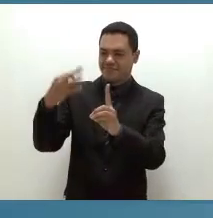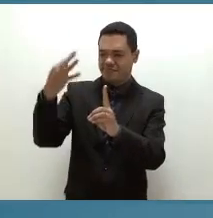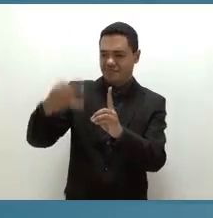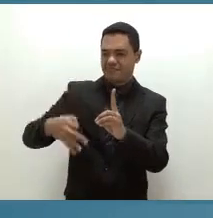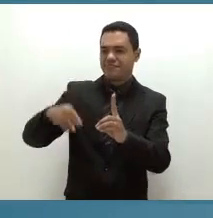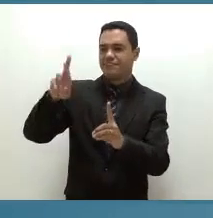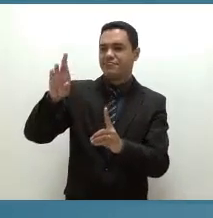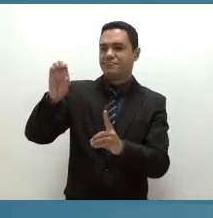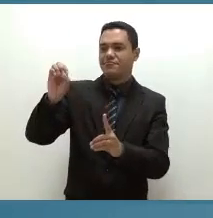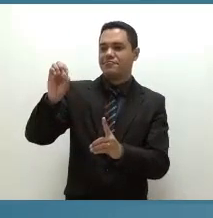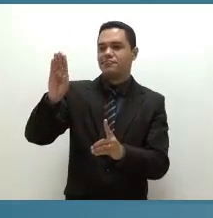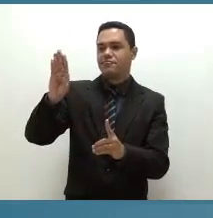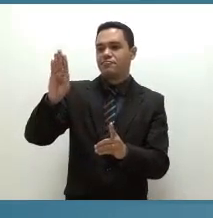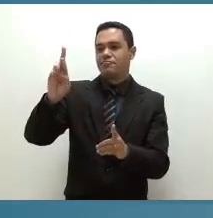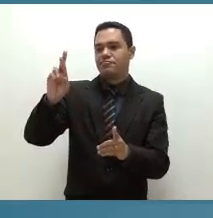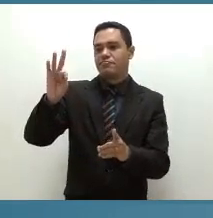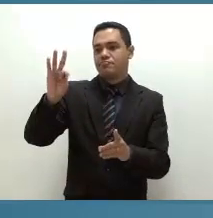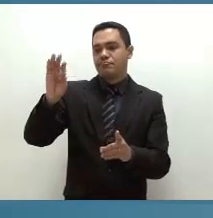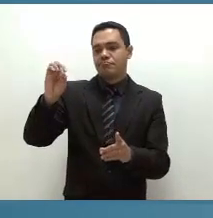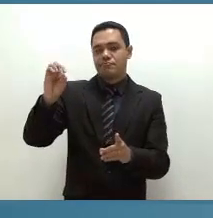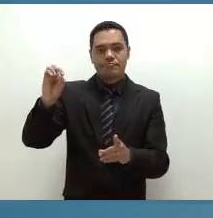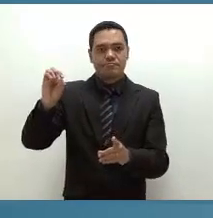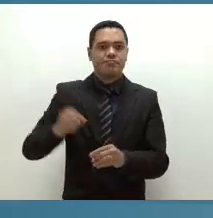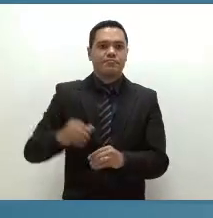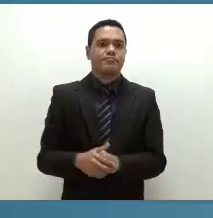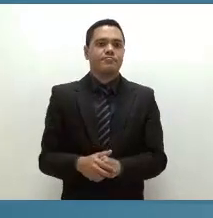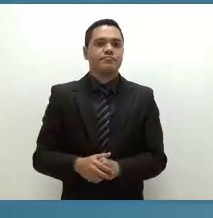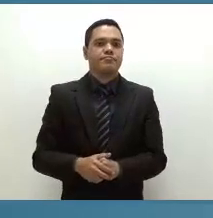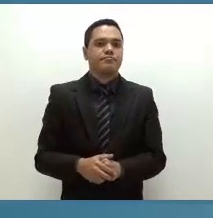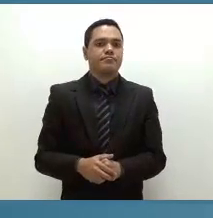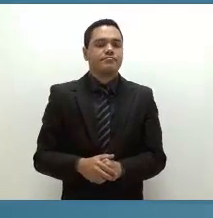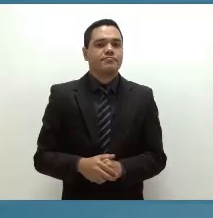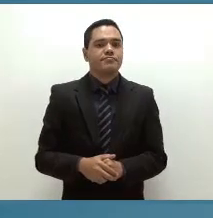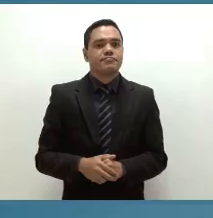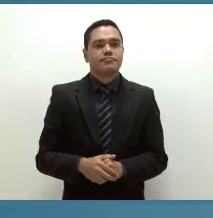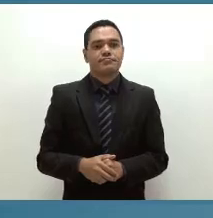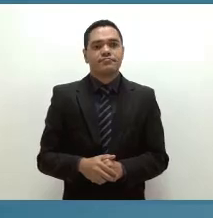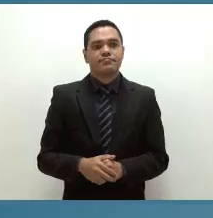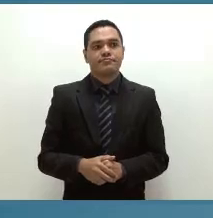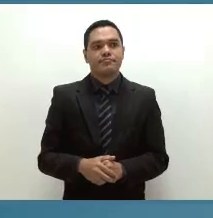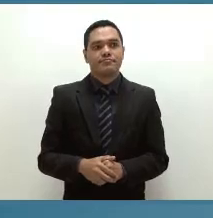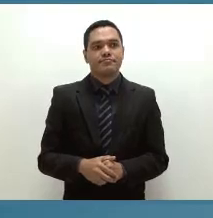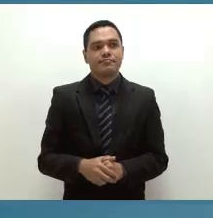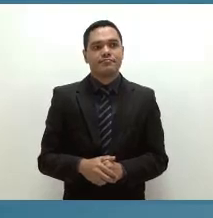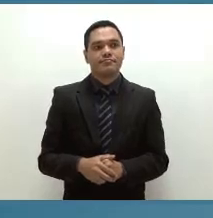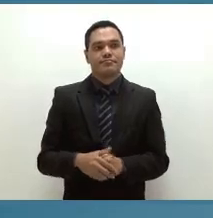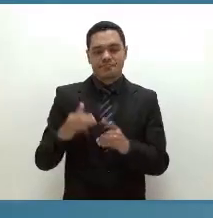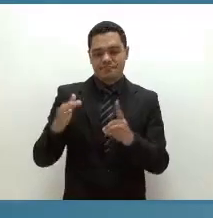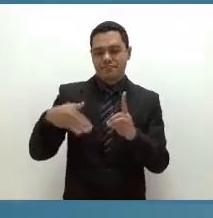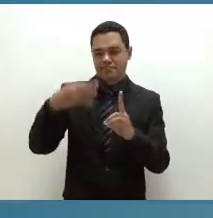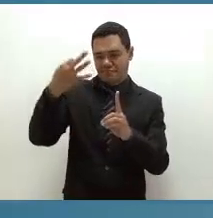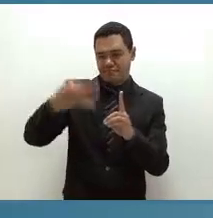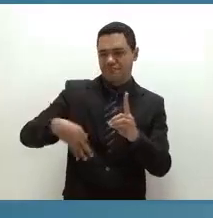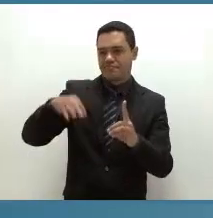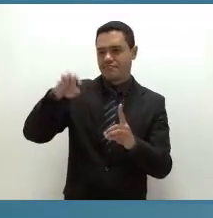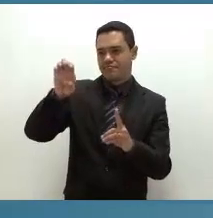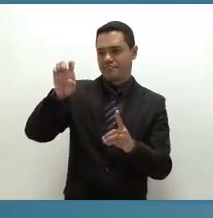Desembargador Exilda Pastana Mutran. Excelência, também não pretendo concorrer ao cargo.